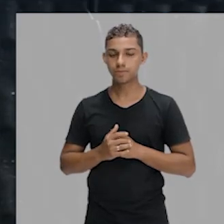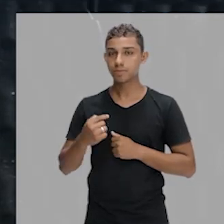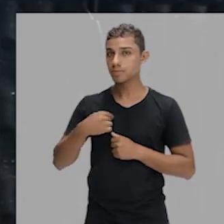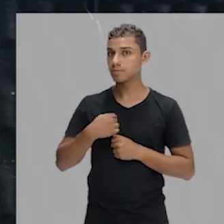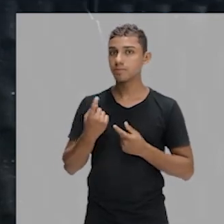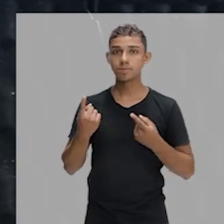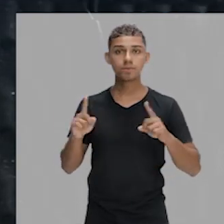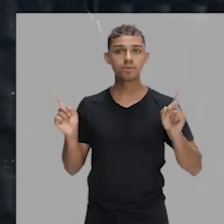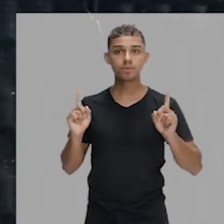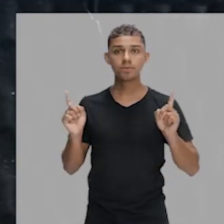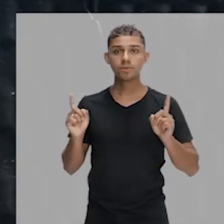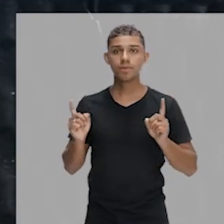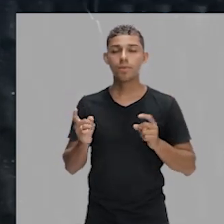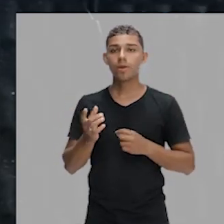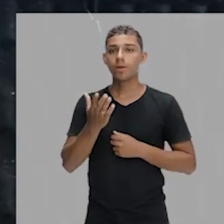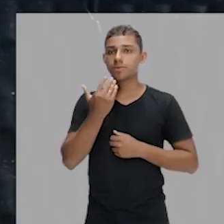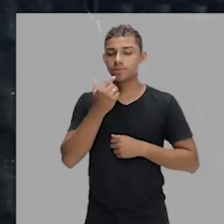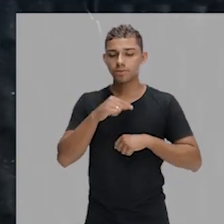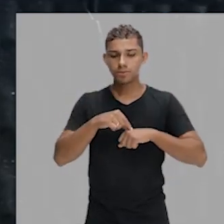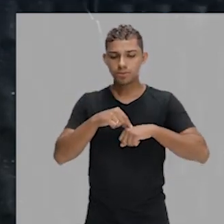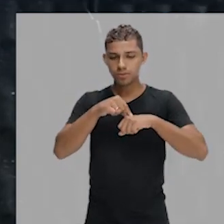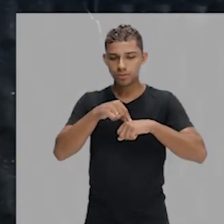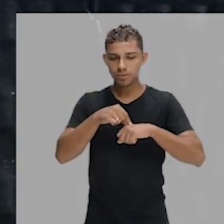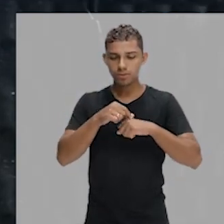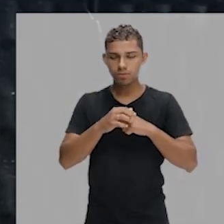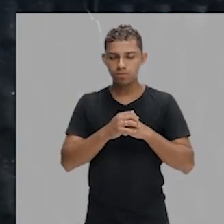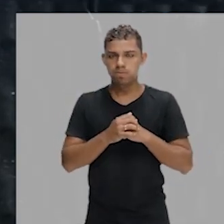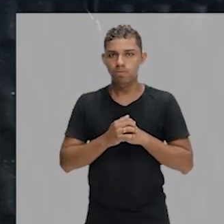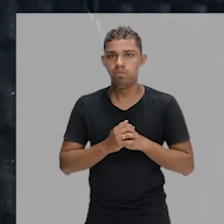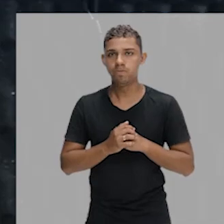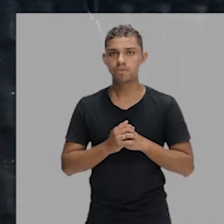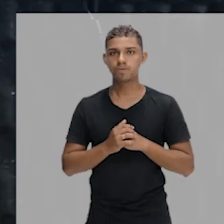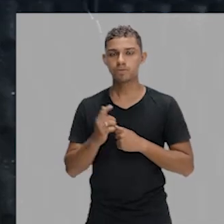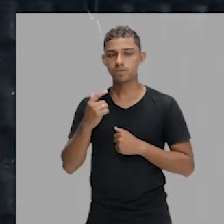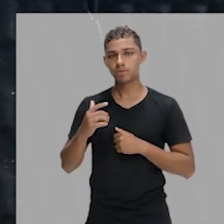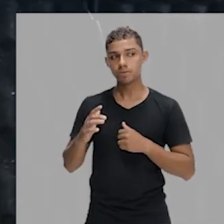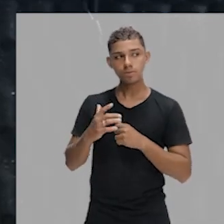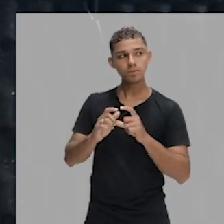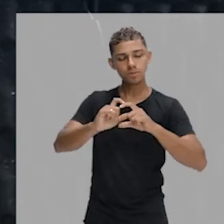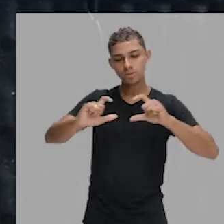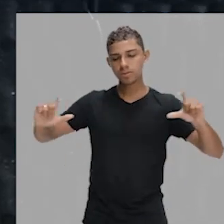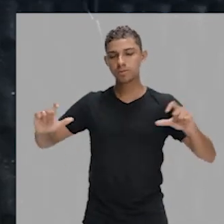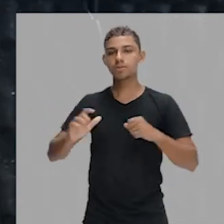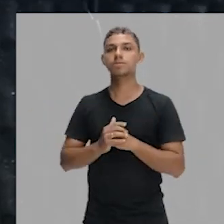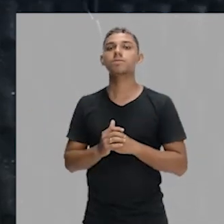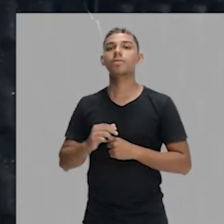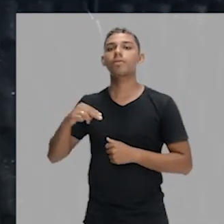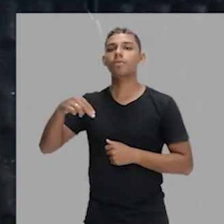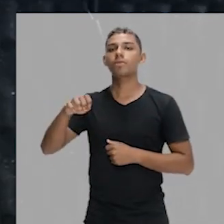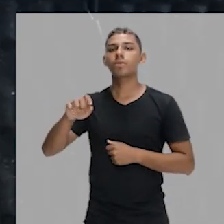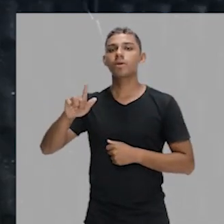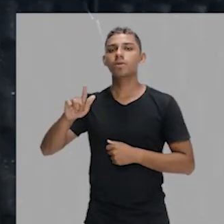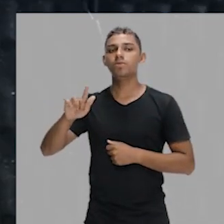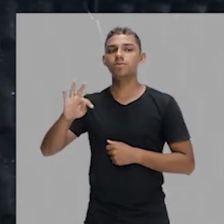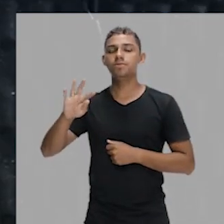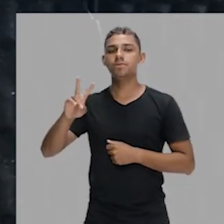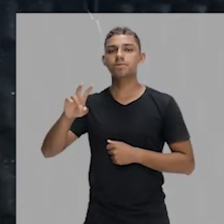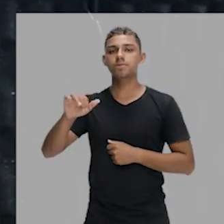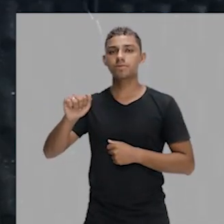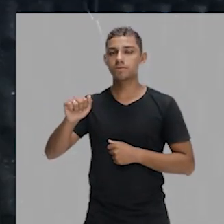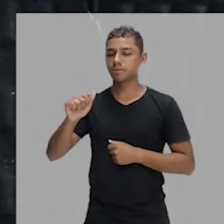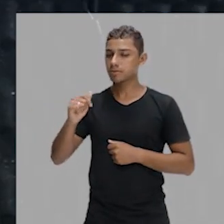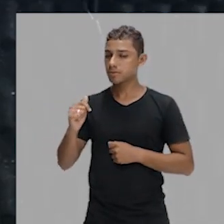como carne. Então, fazendo um exemplo para vocês de uma frase negativa. Mesma ideia. O verbo auxiliar não